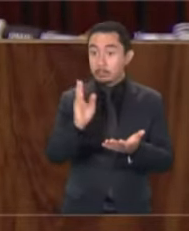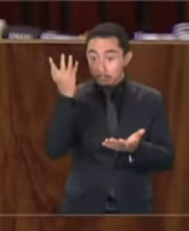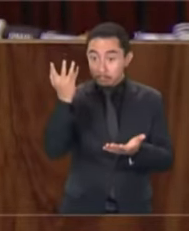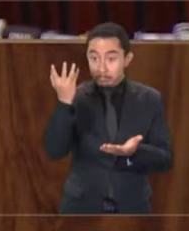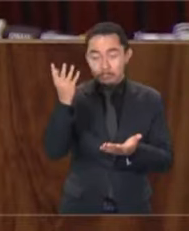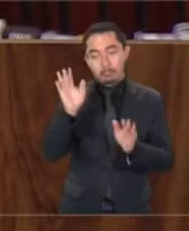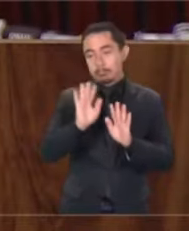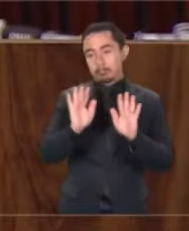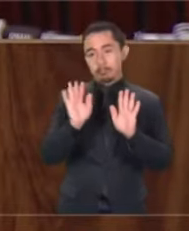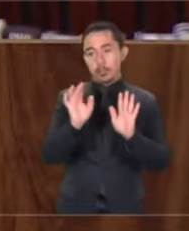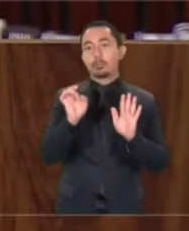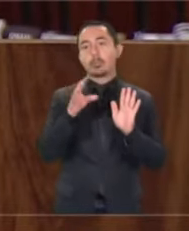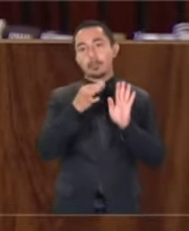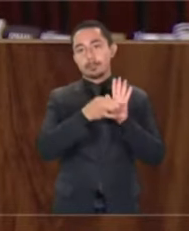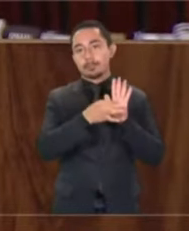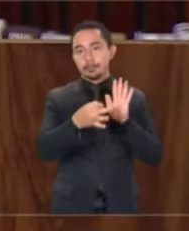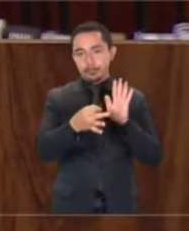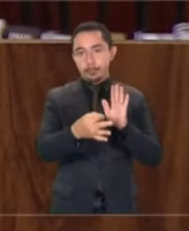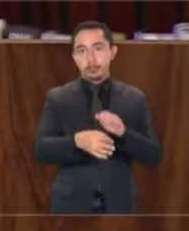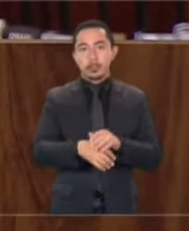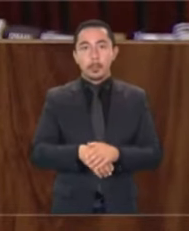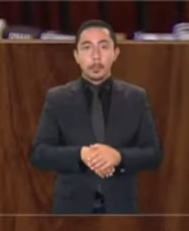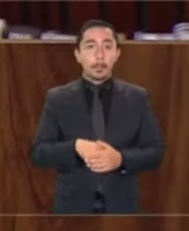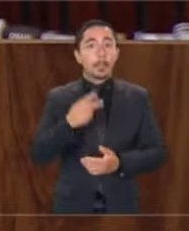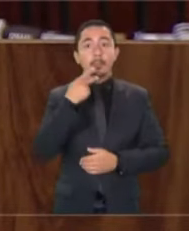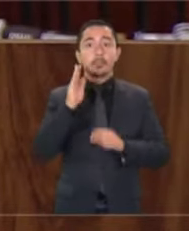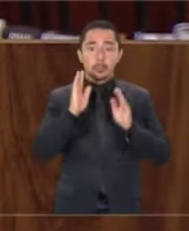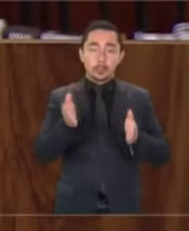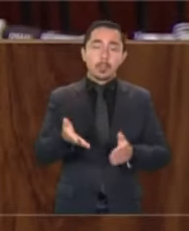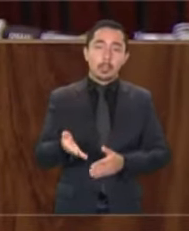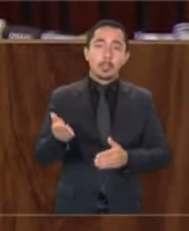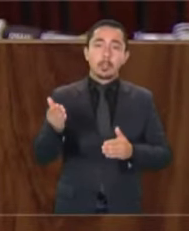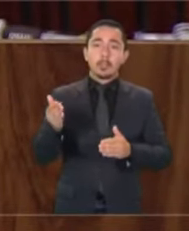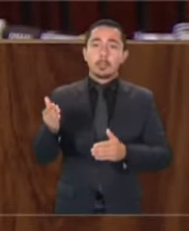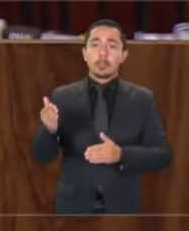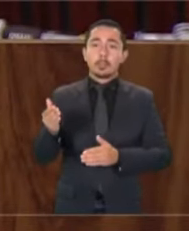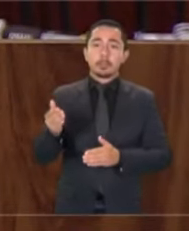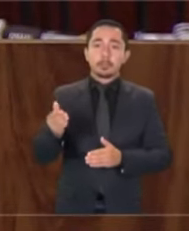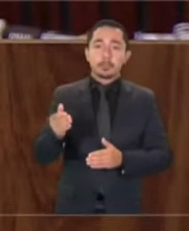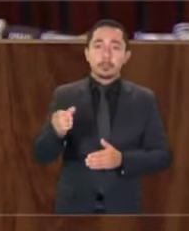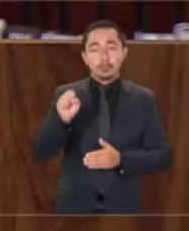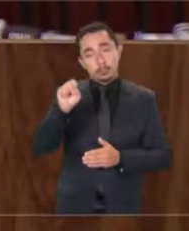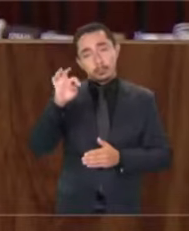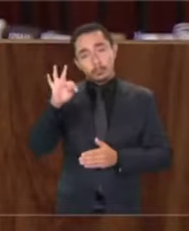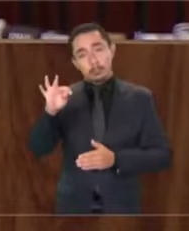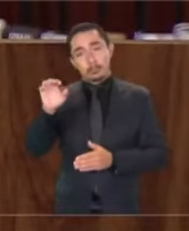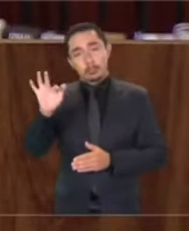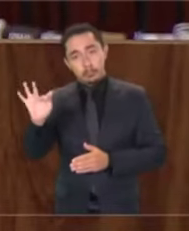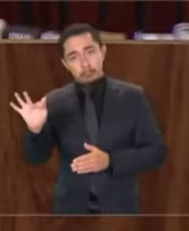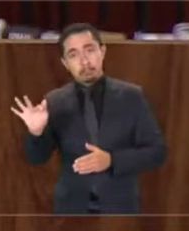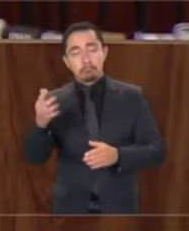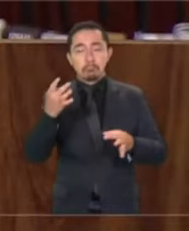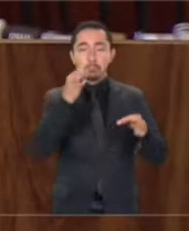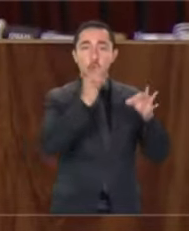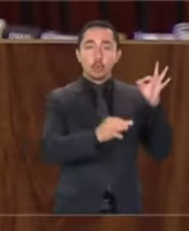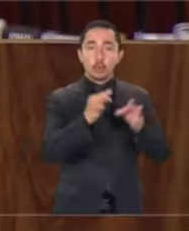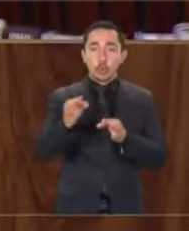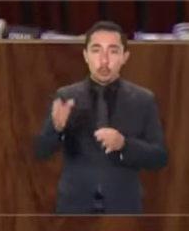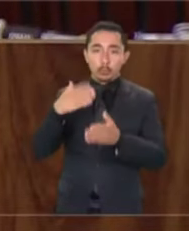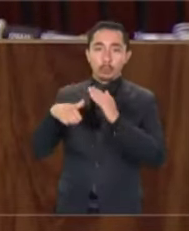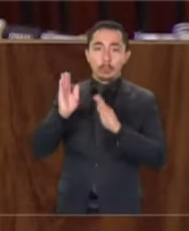decidido pelo Supremo Tribunal Federal, pelo colegiado do Supremo Tribunal Federal, no julgamento da ADPF